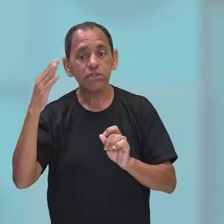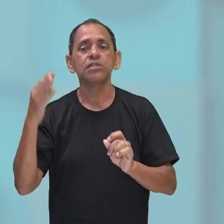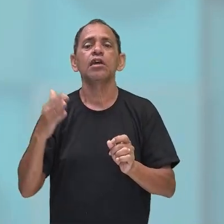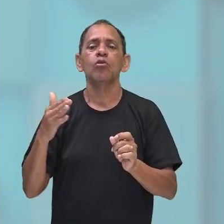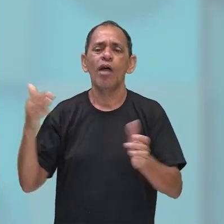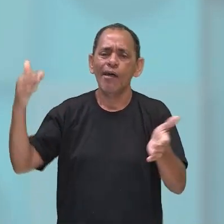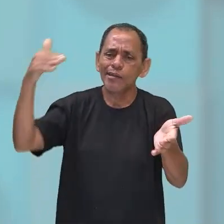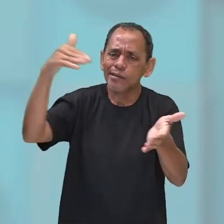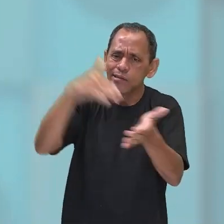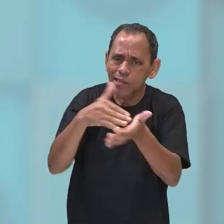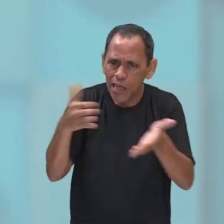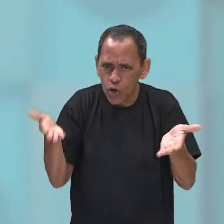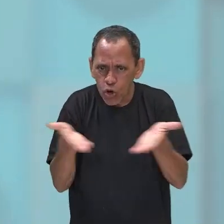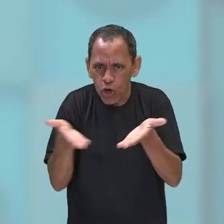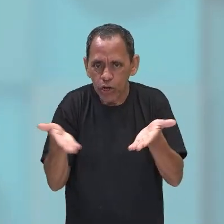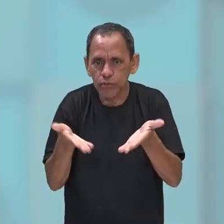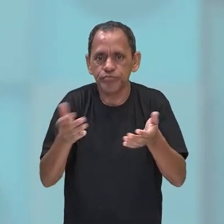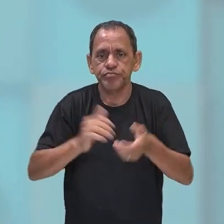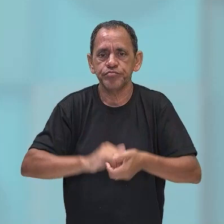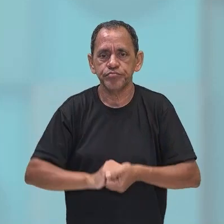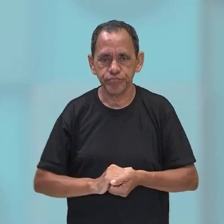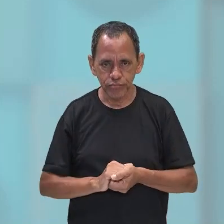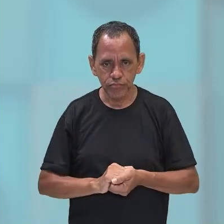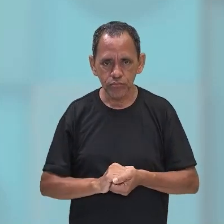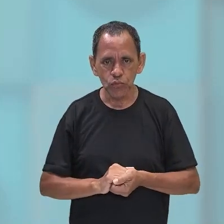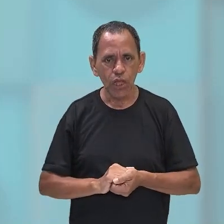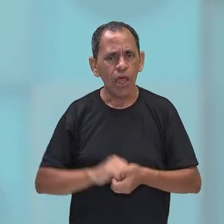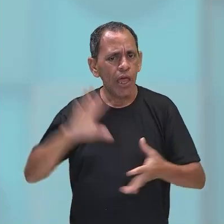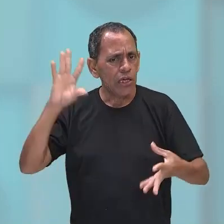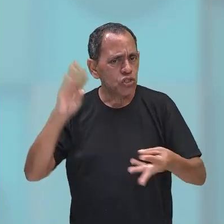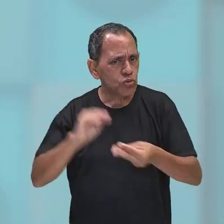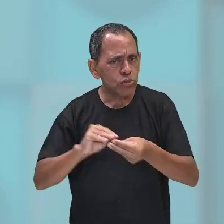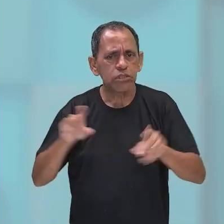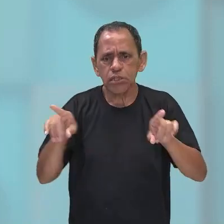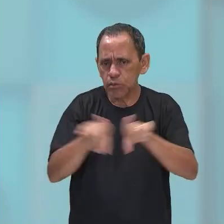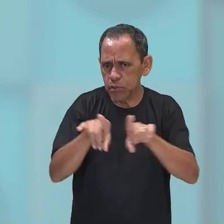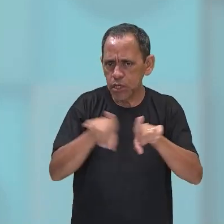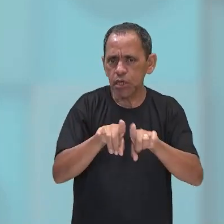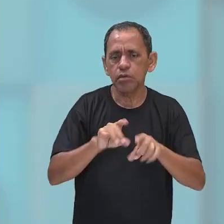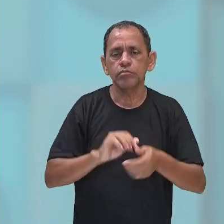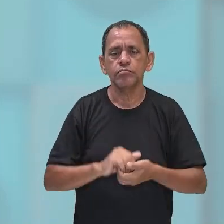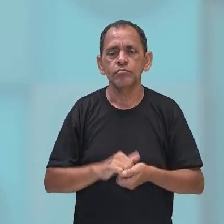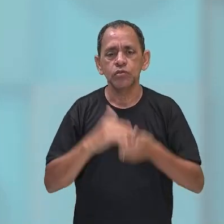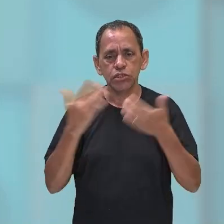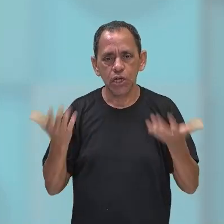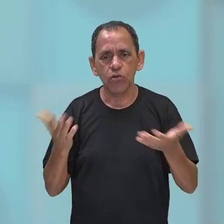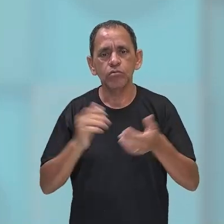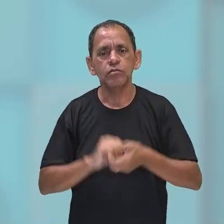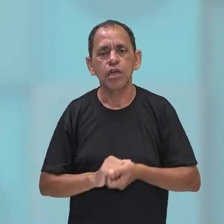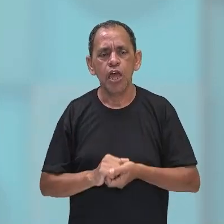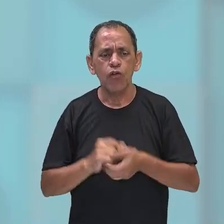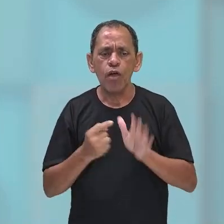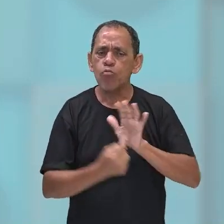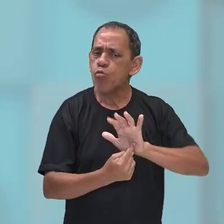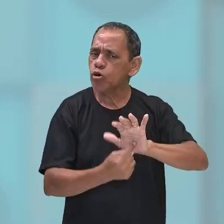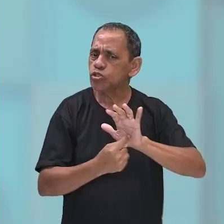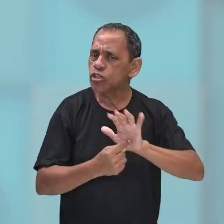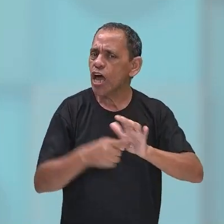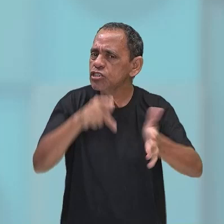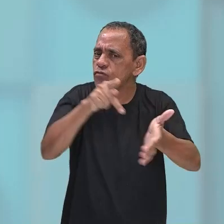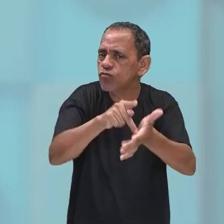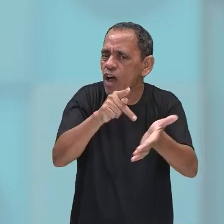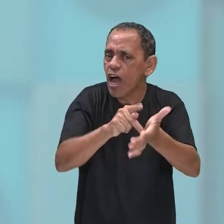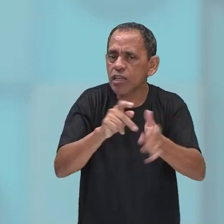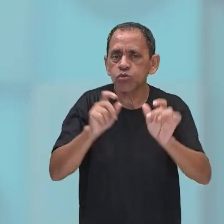além de recapitular, resumir, certo? Tudo que já foi citado. Então, o aposto vai trazer exatamente essa função,